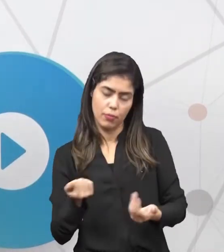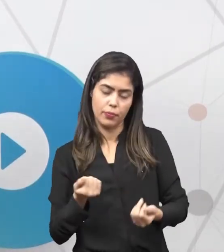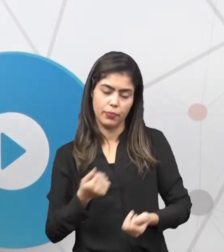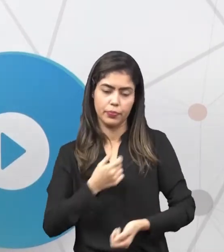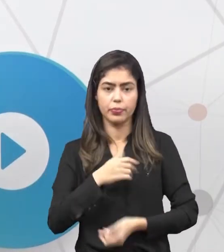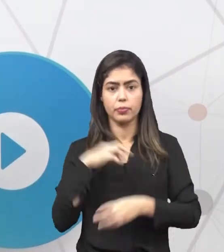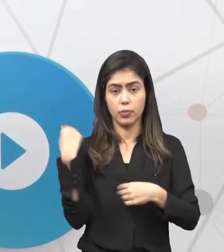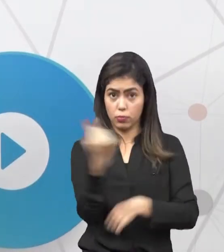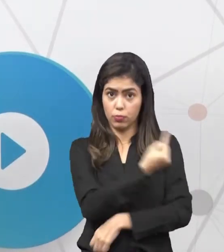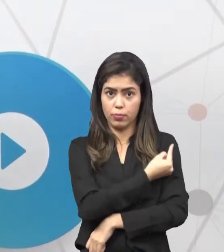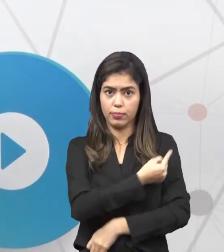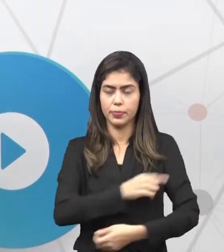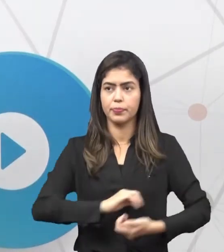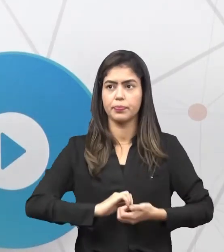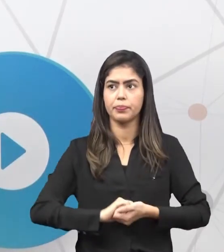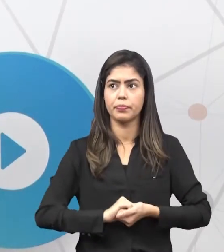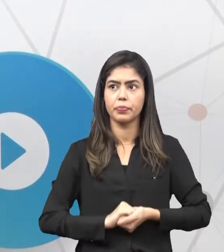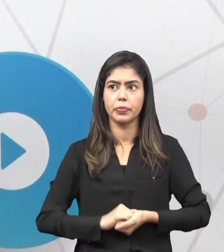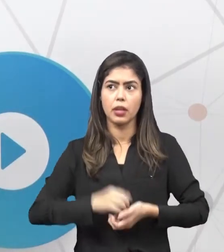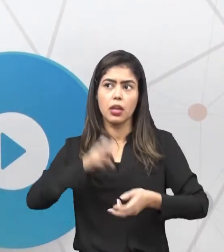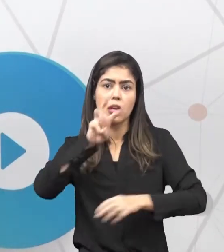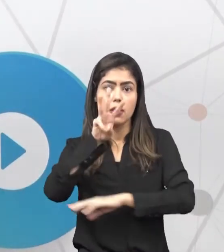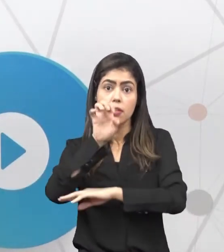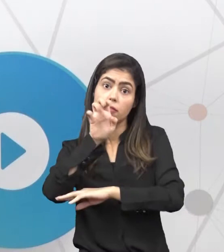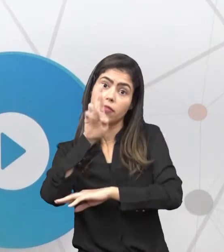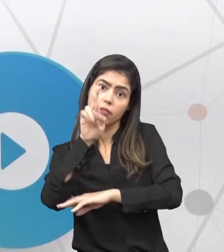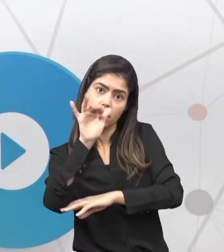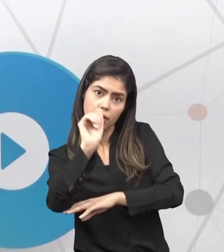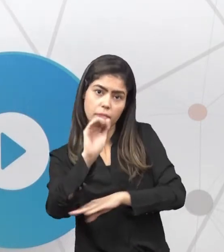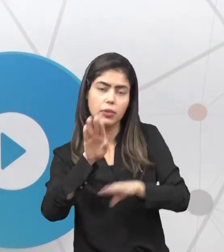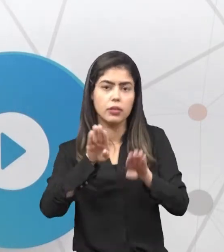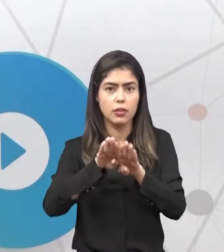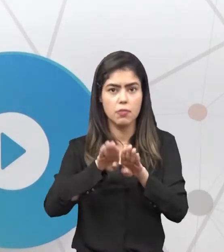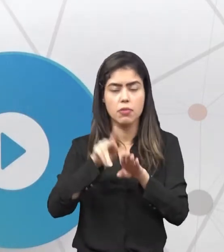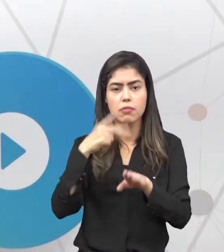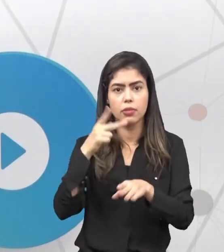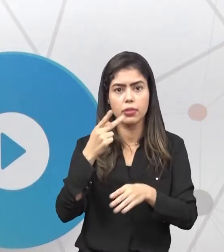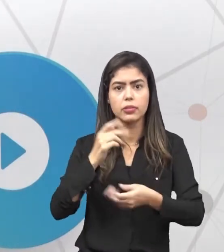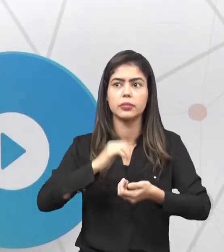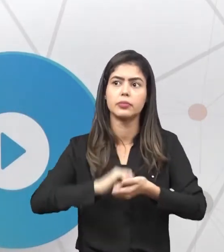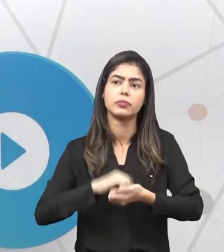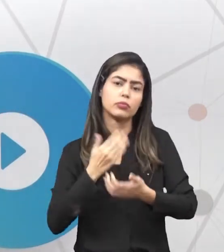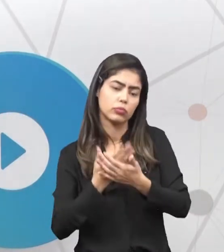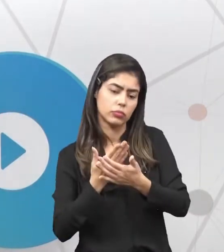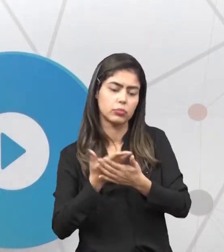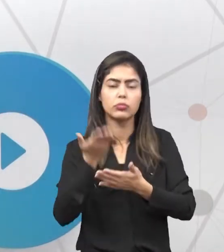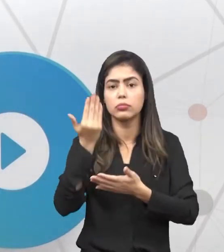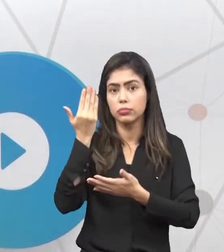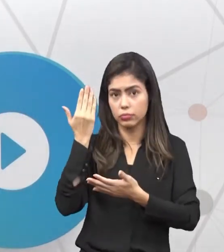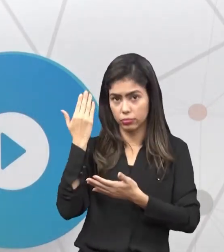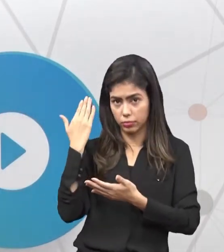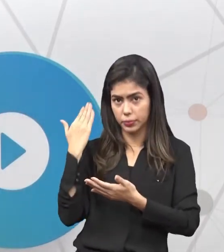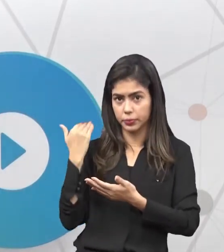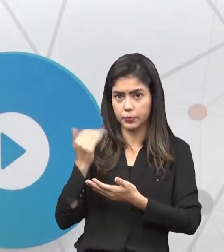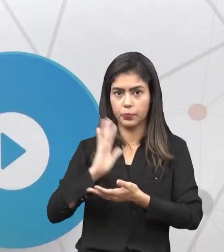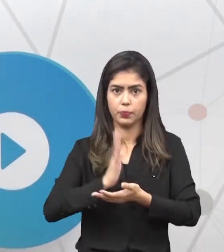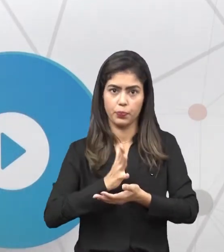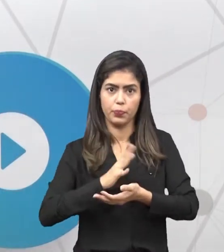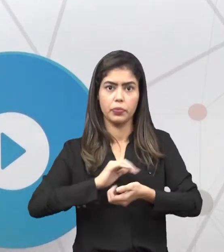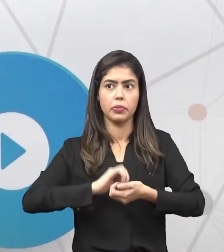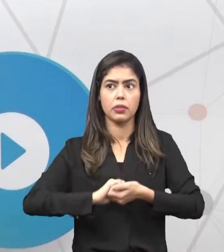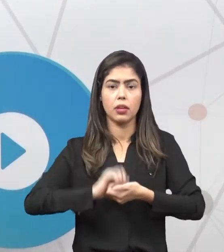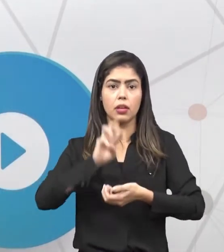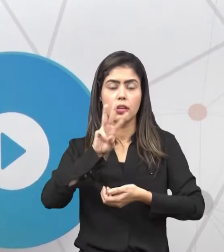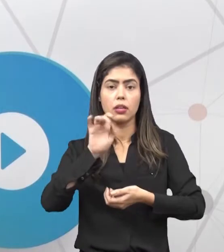nossas necessidades. E Weber, nós já estudamos isso em outros momentos,